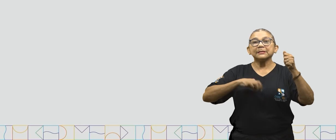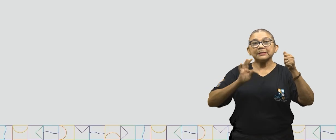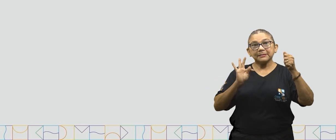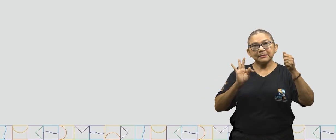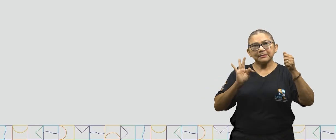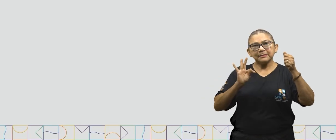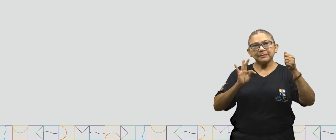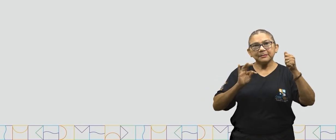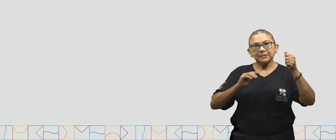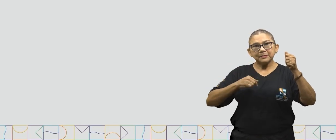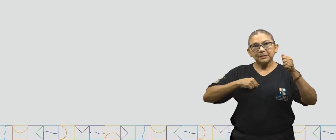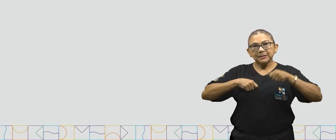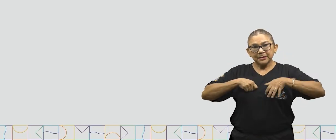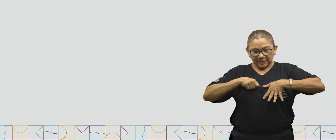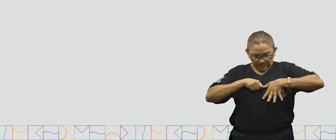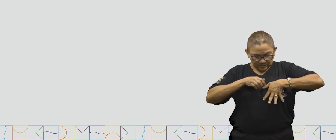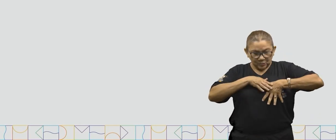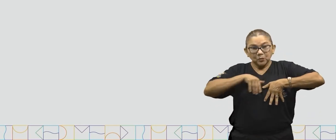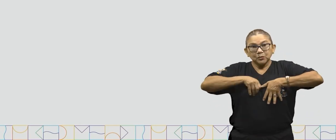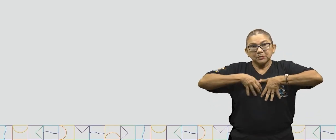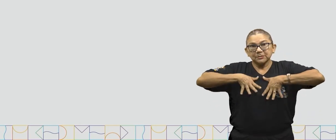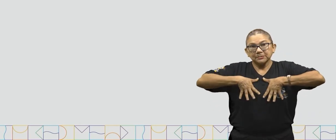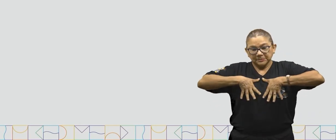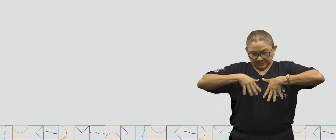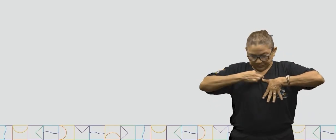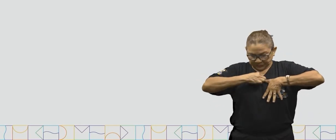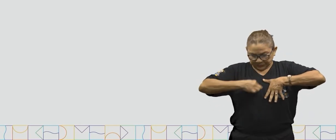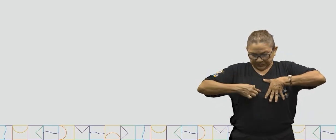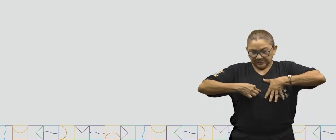D, brônquios e E,